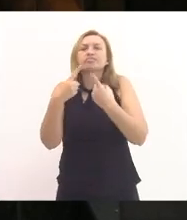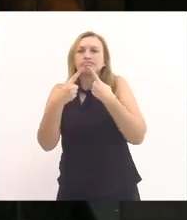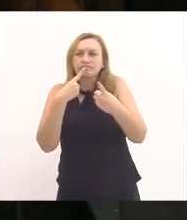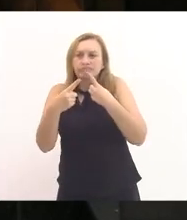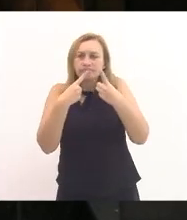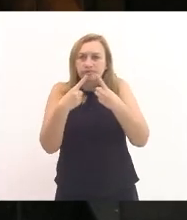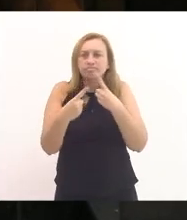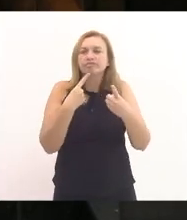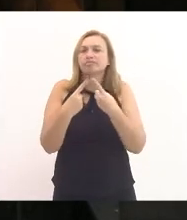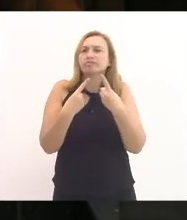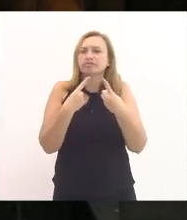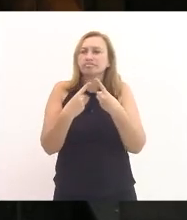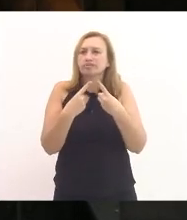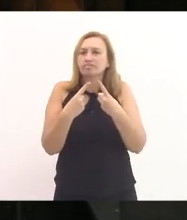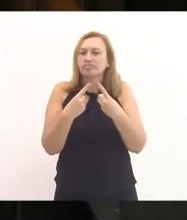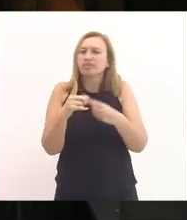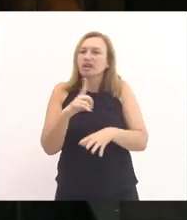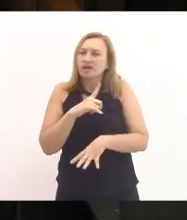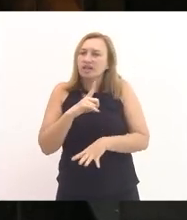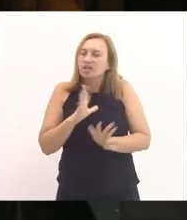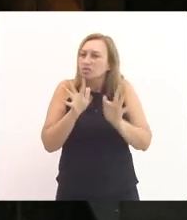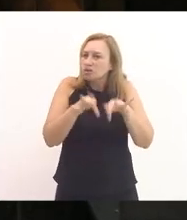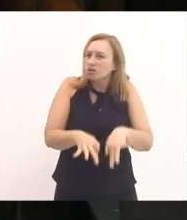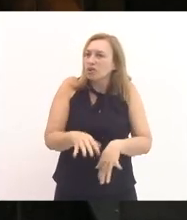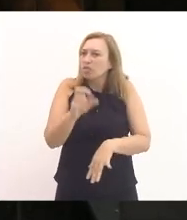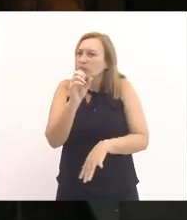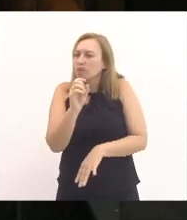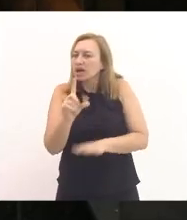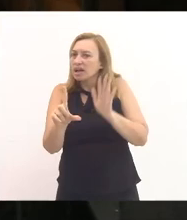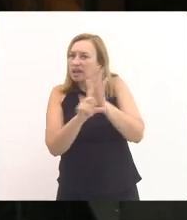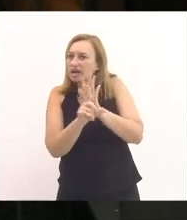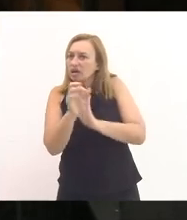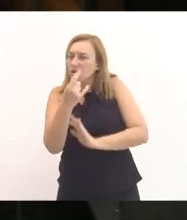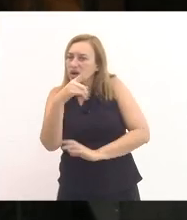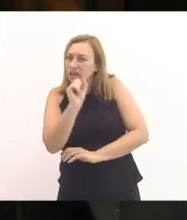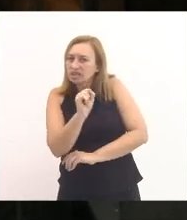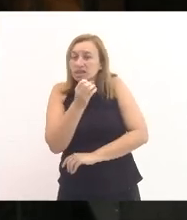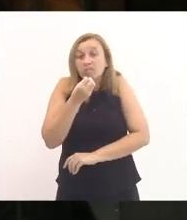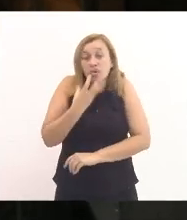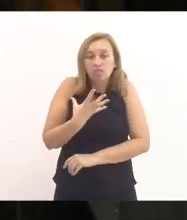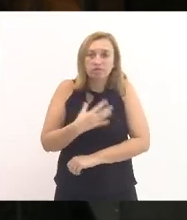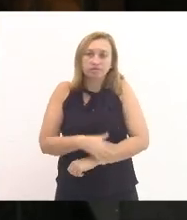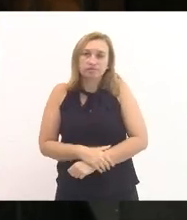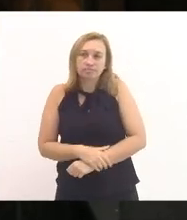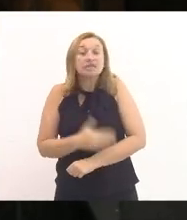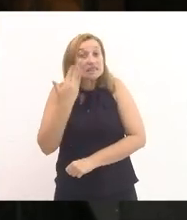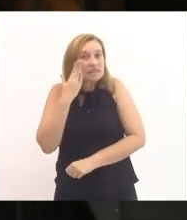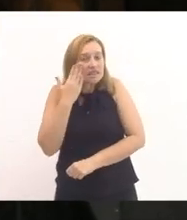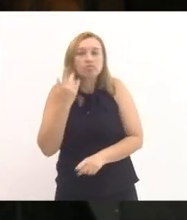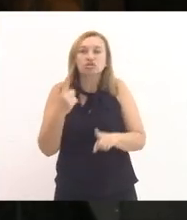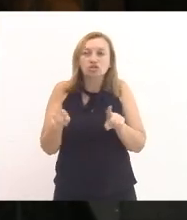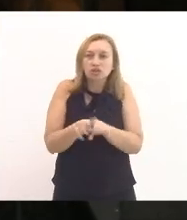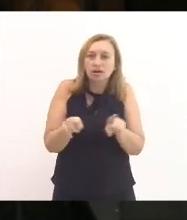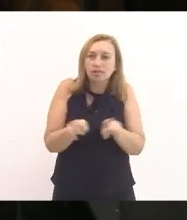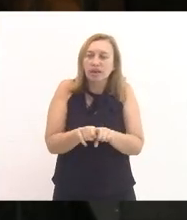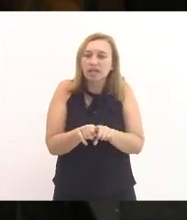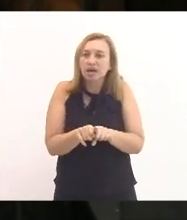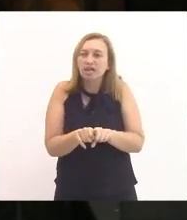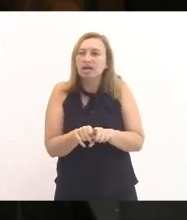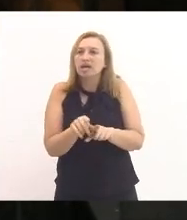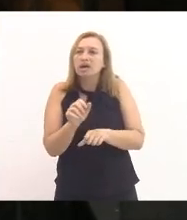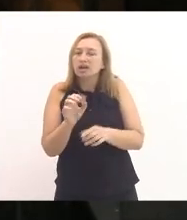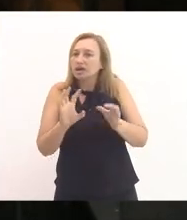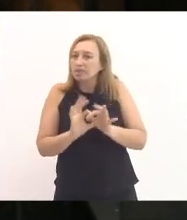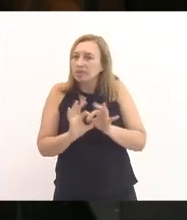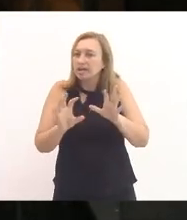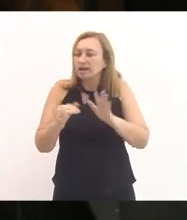E dialogar para que tenhamos ao final uma lei orgânica minimamente razoável entendemos também que autonomia